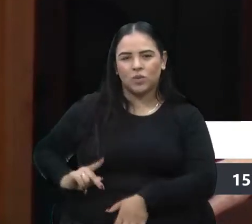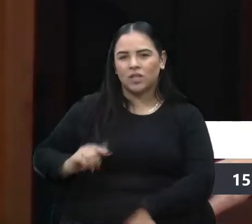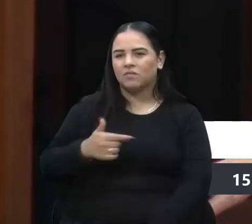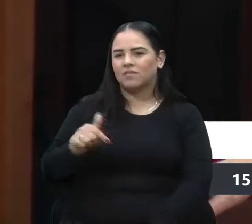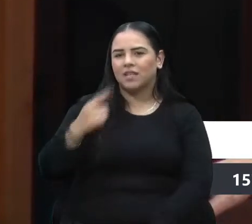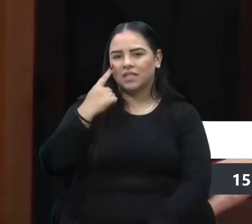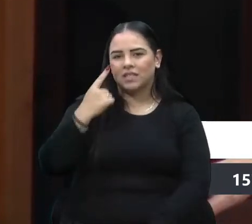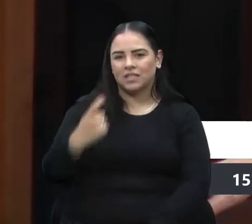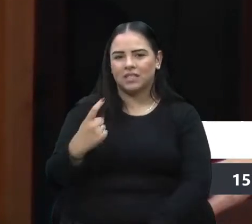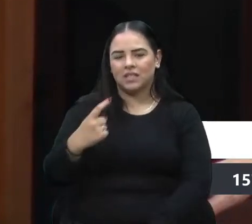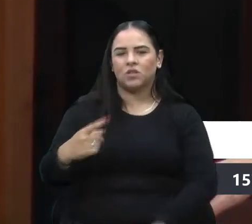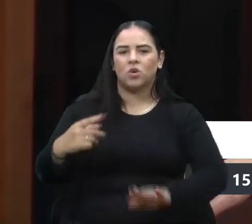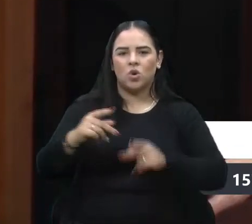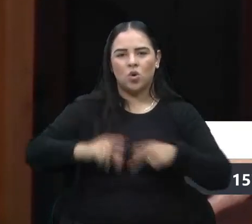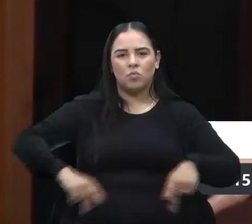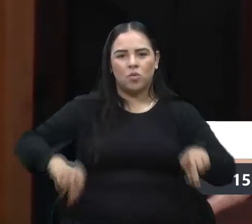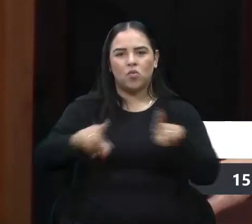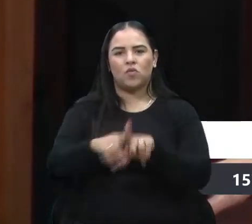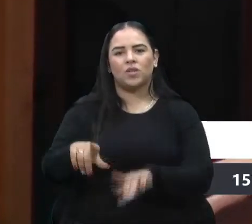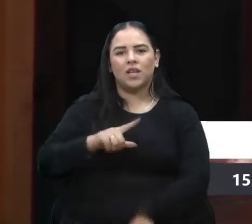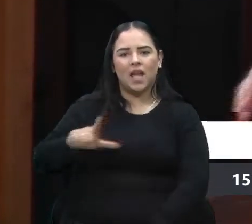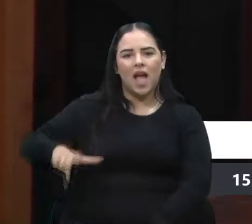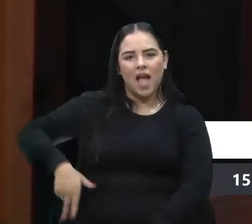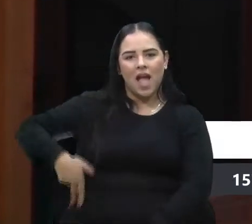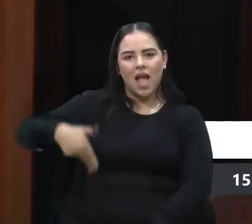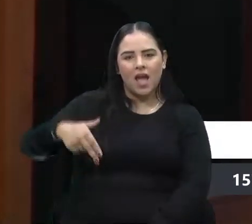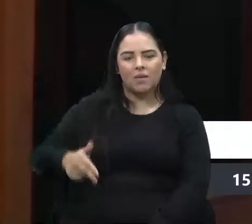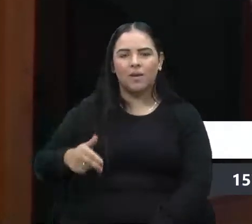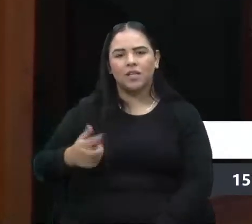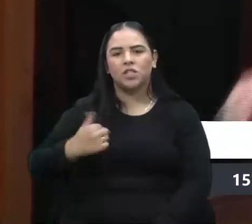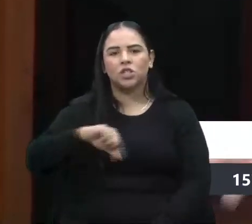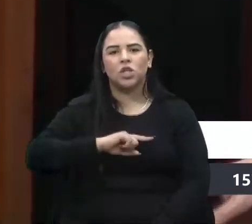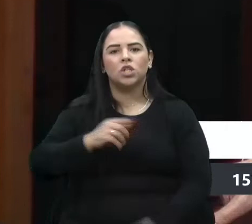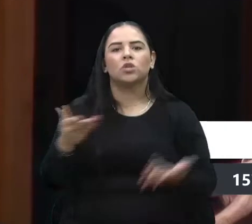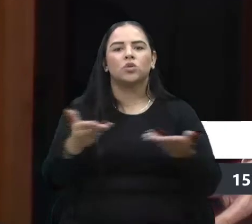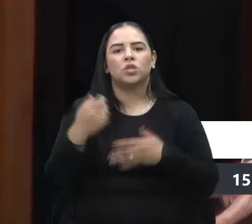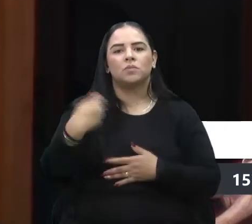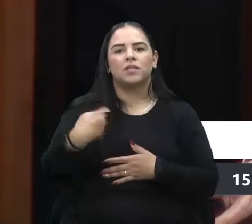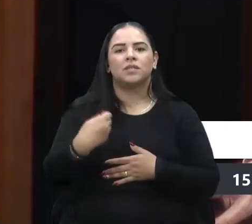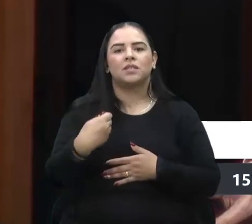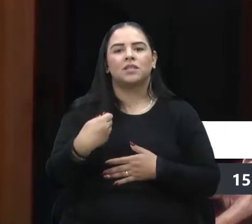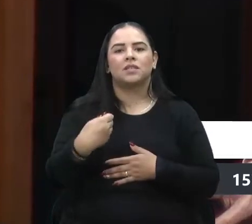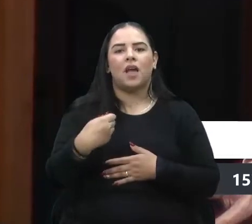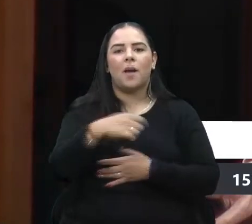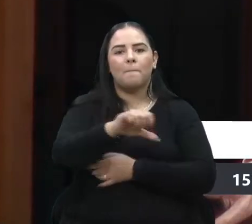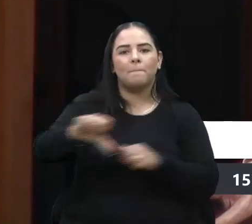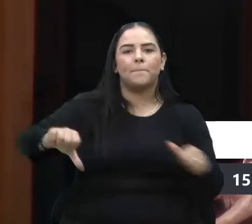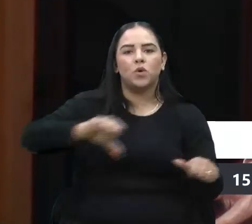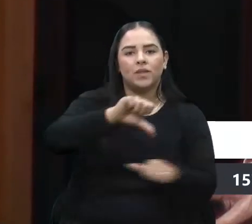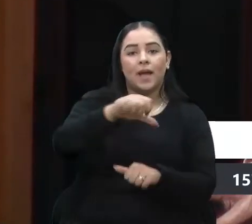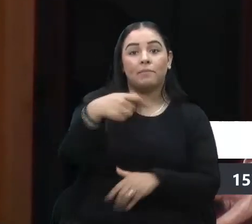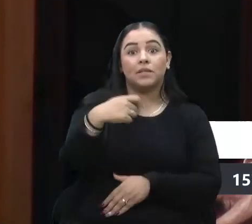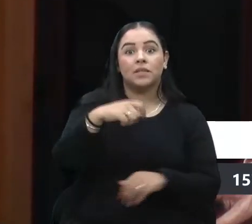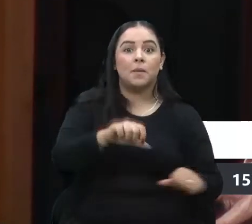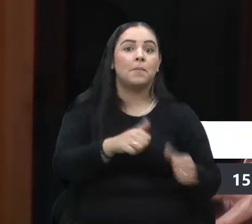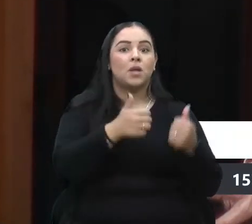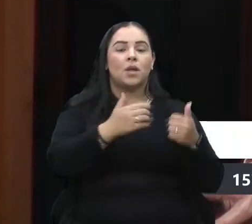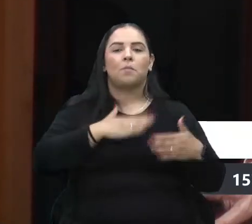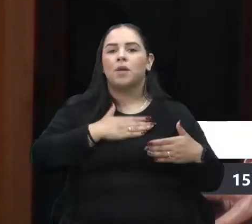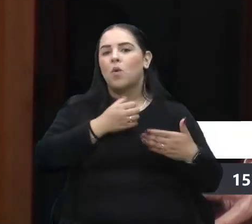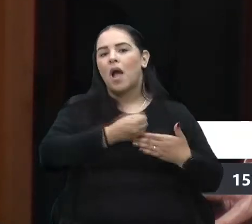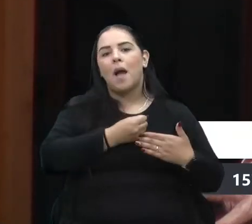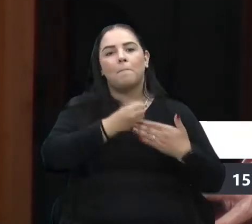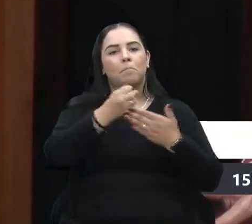não tinham interesse da população está armada que hoje a gente tem que mudá-las né então a gente tem que melhorar isso então eu apoio